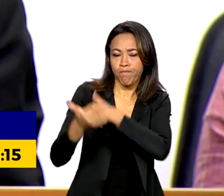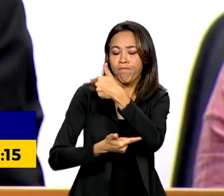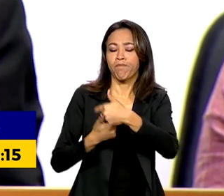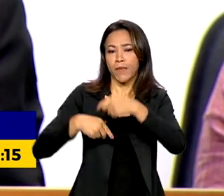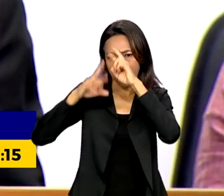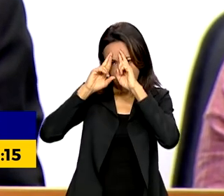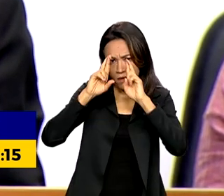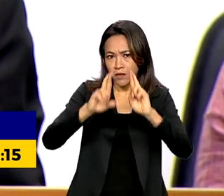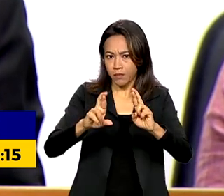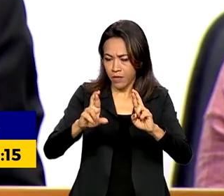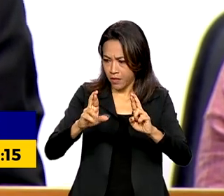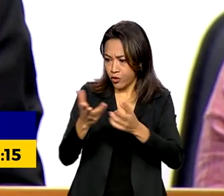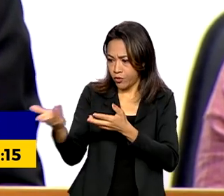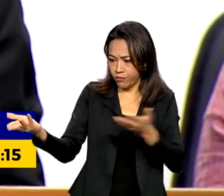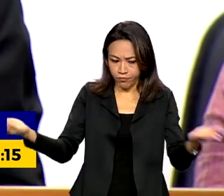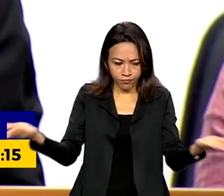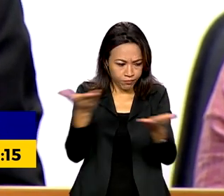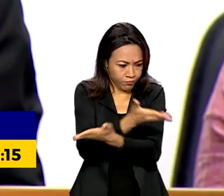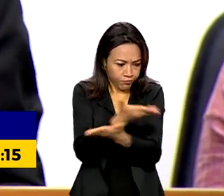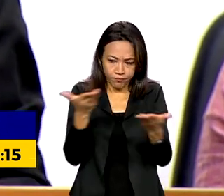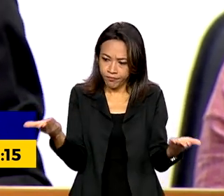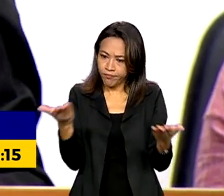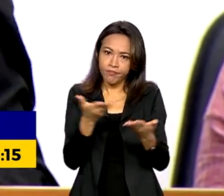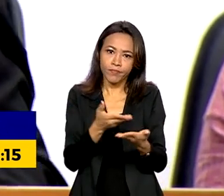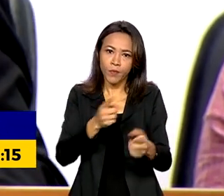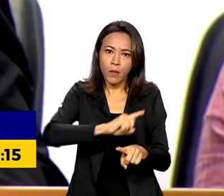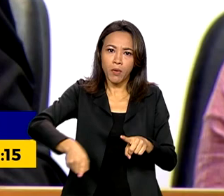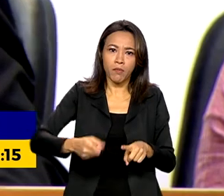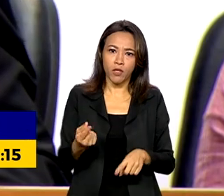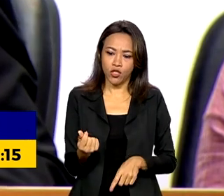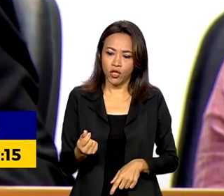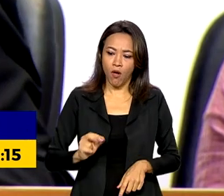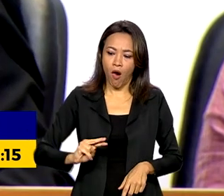partes. Não é proibido ter lucro,